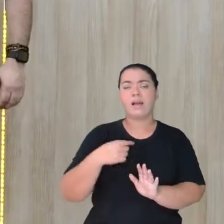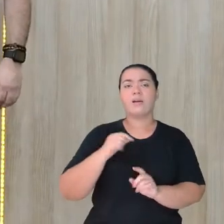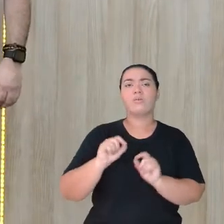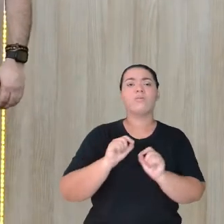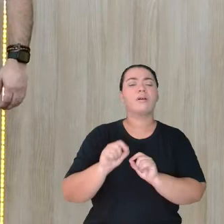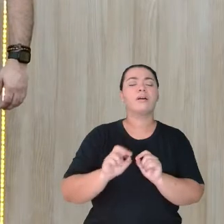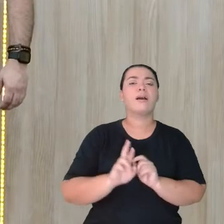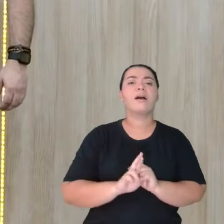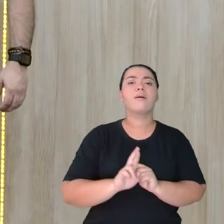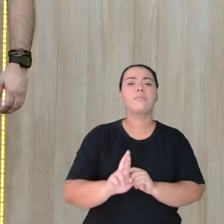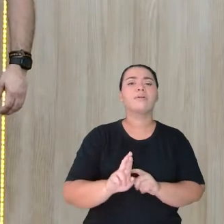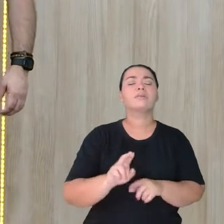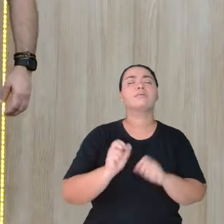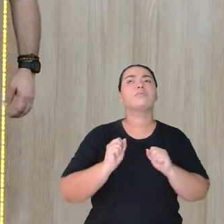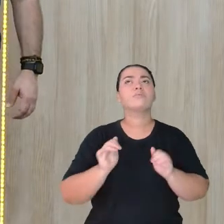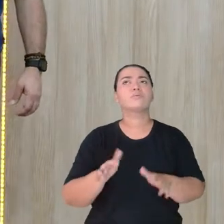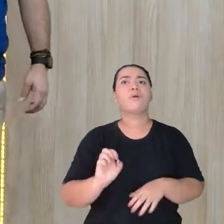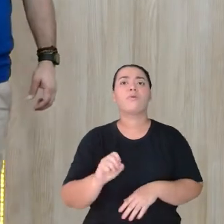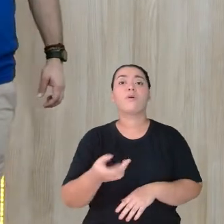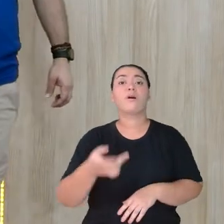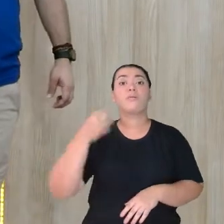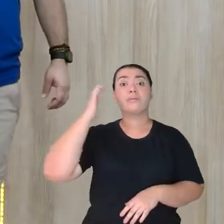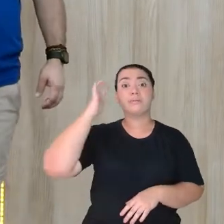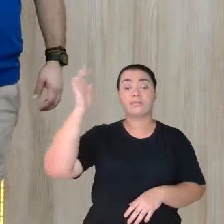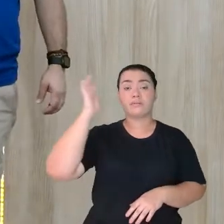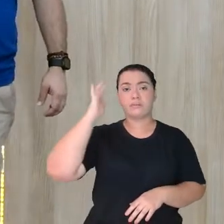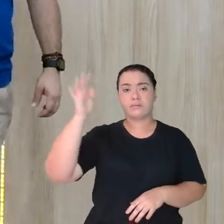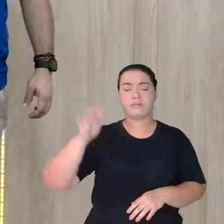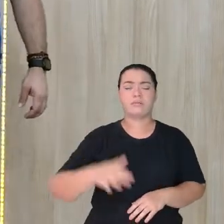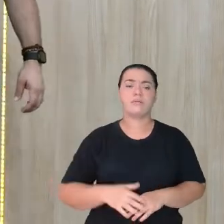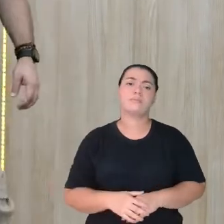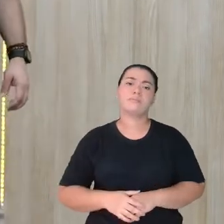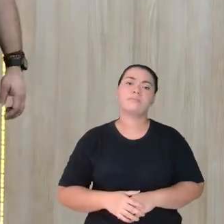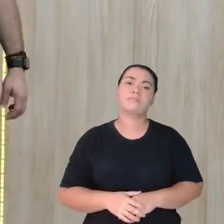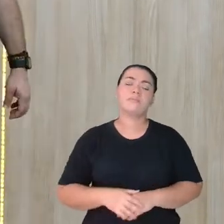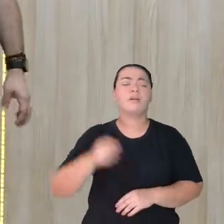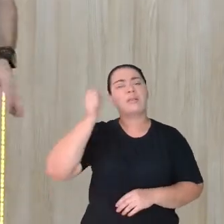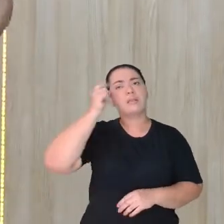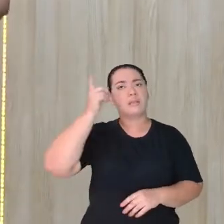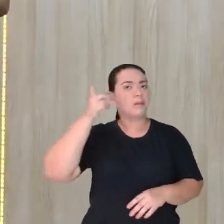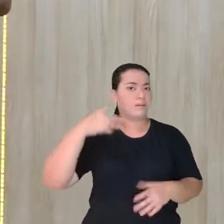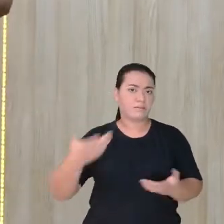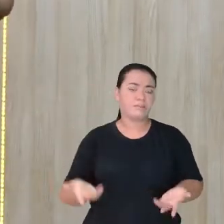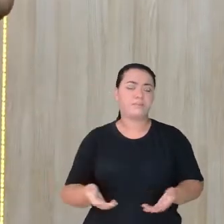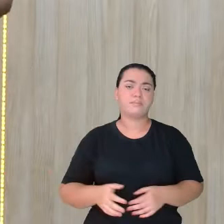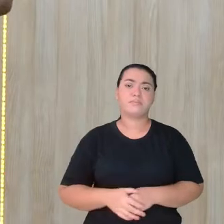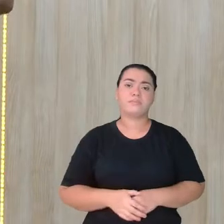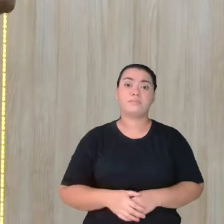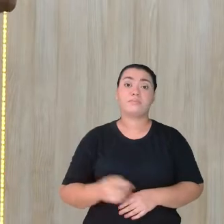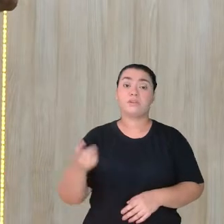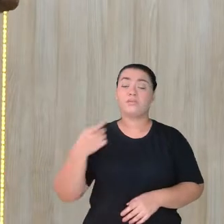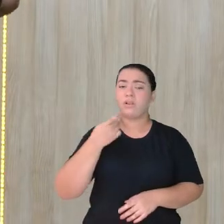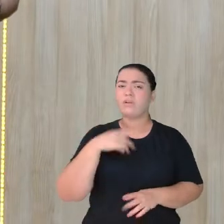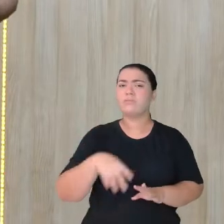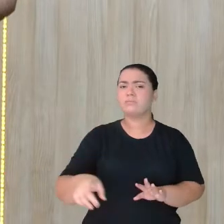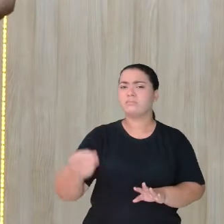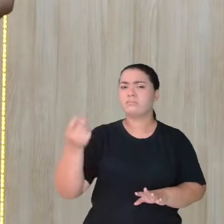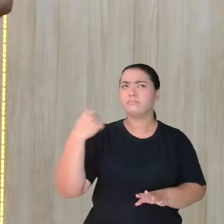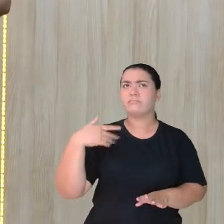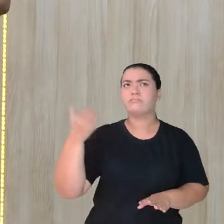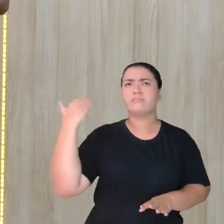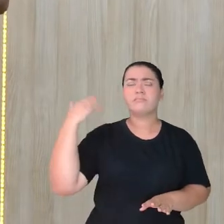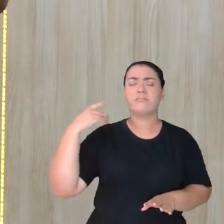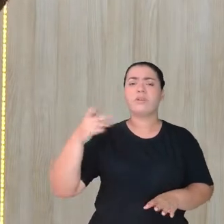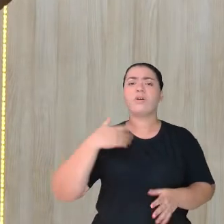ação. Então, daí a gente... e outro dia eu iniciei